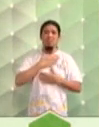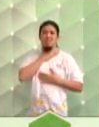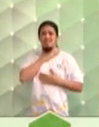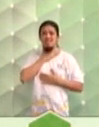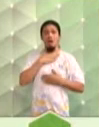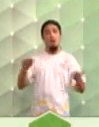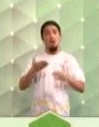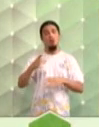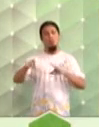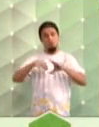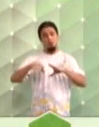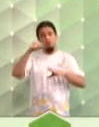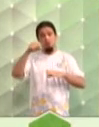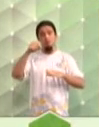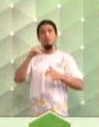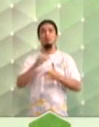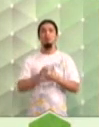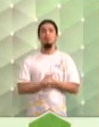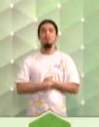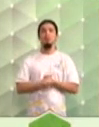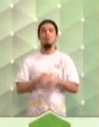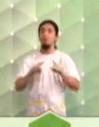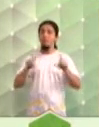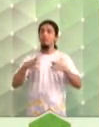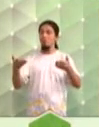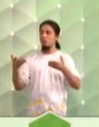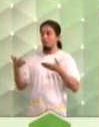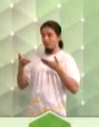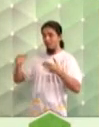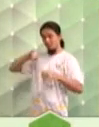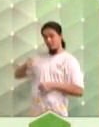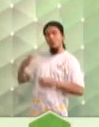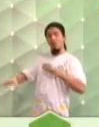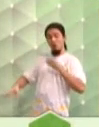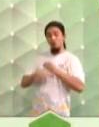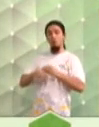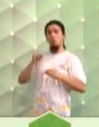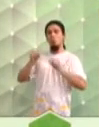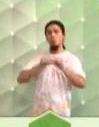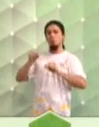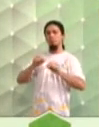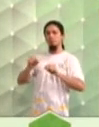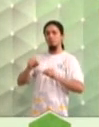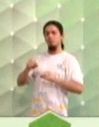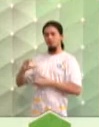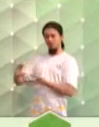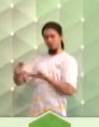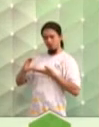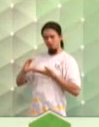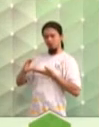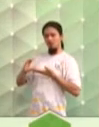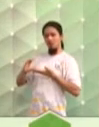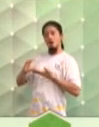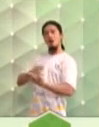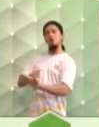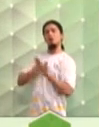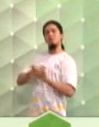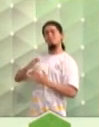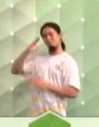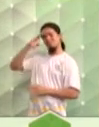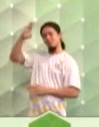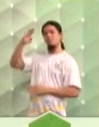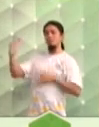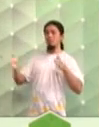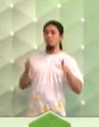eu vou só complementar. Não é apenas para o cidadão que esse dinheiro traz um aporte, principalmente no momento de crise. As